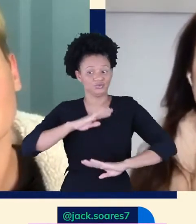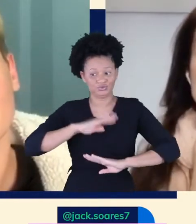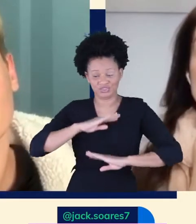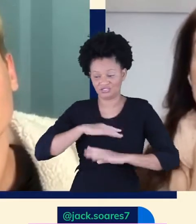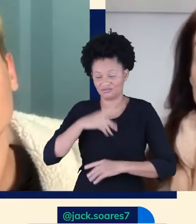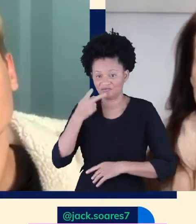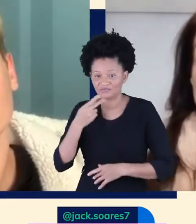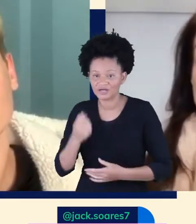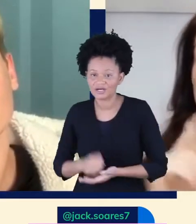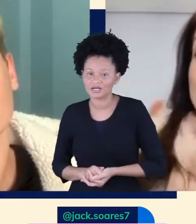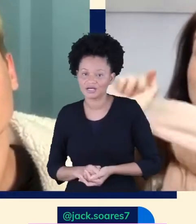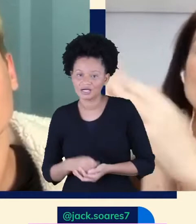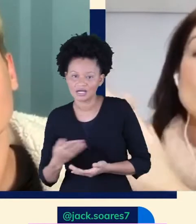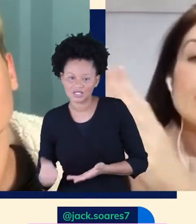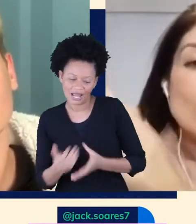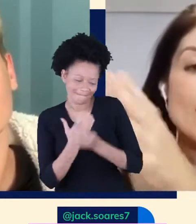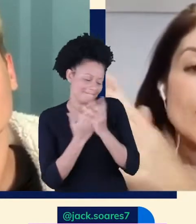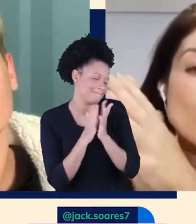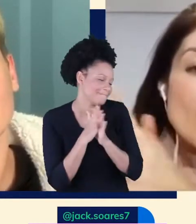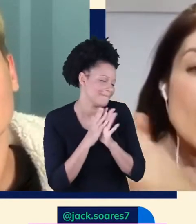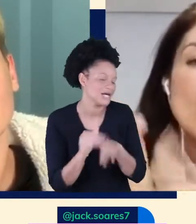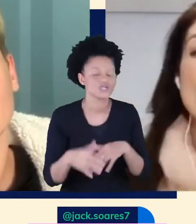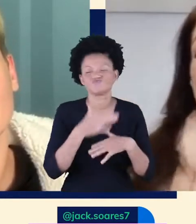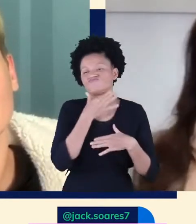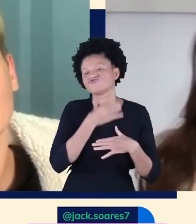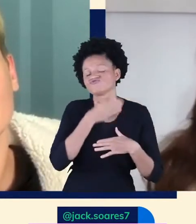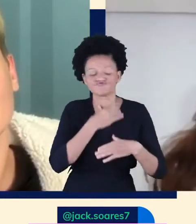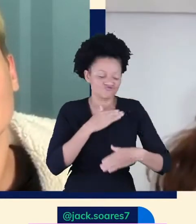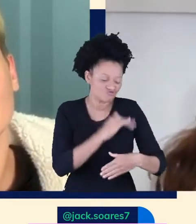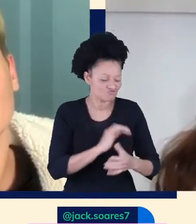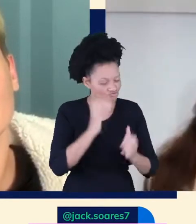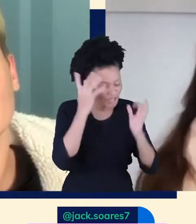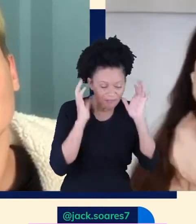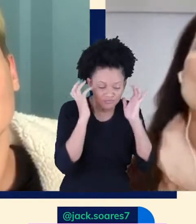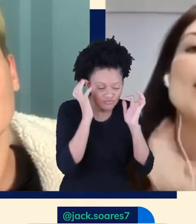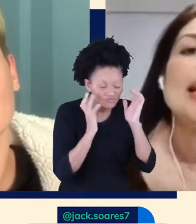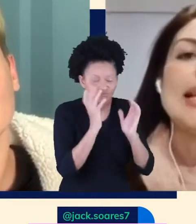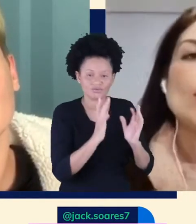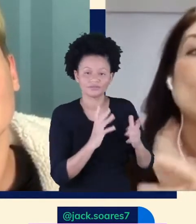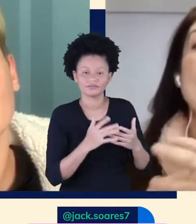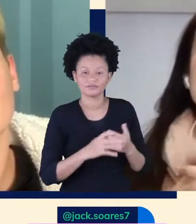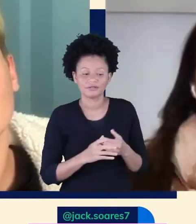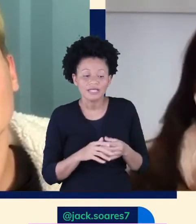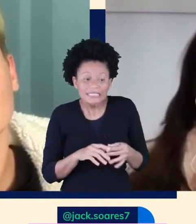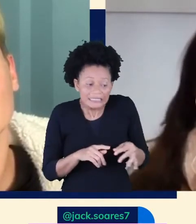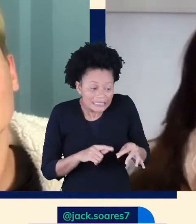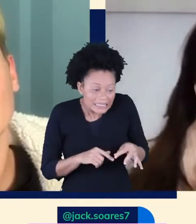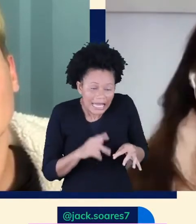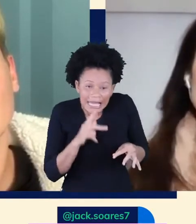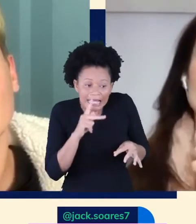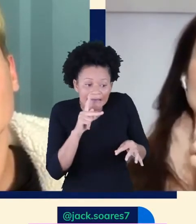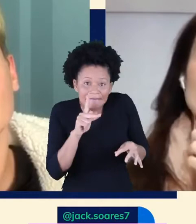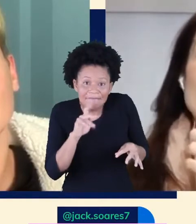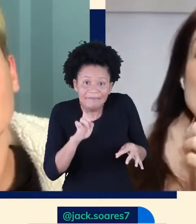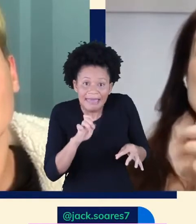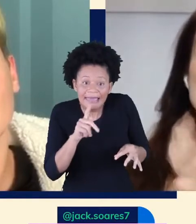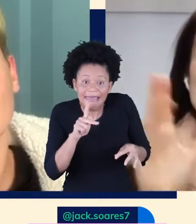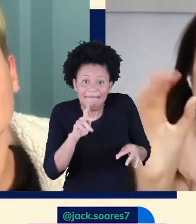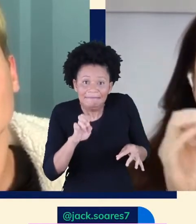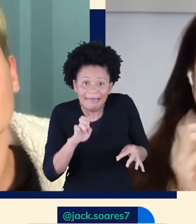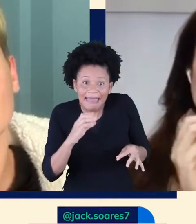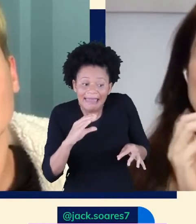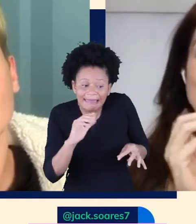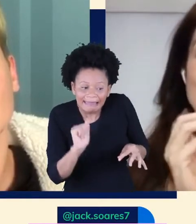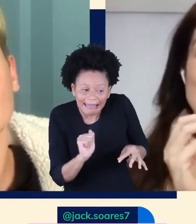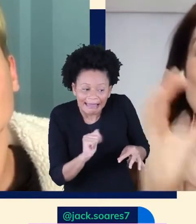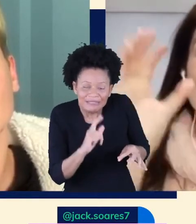gente fala, porque se eu falar assim, tô lavando a sua mão, olha que pescoço lindo, agora o cabelinho, agora pepeca. Se eu